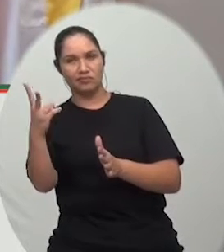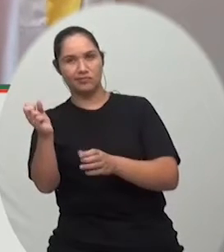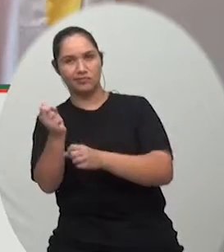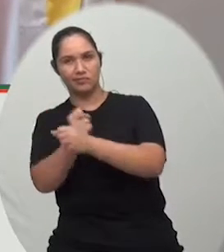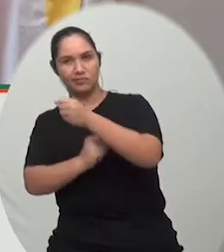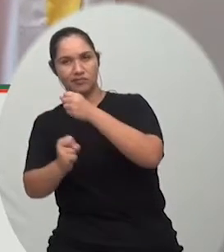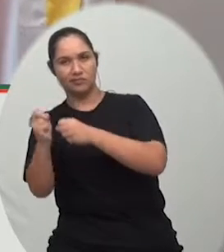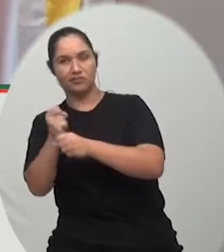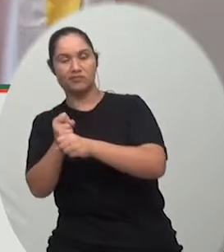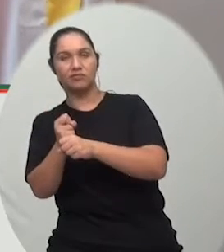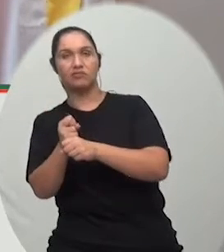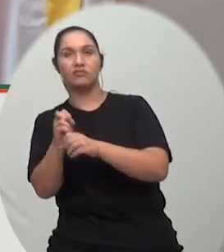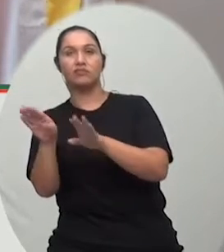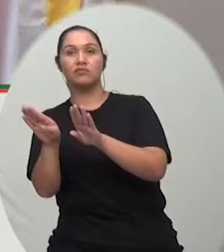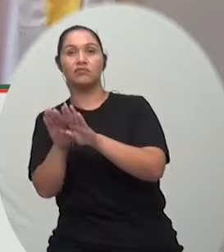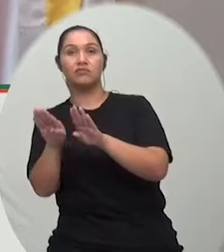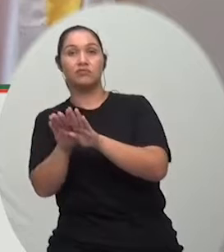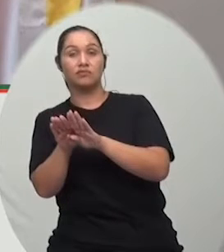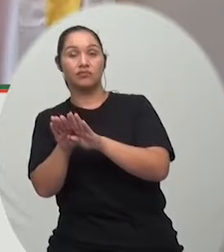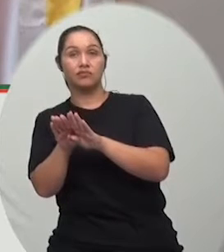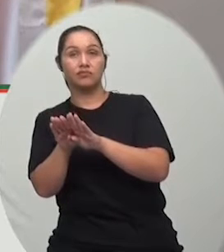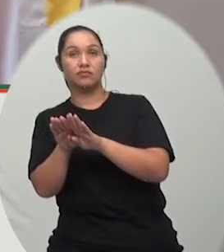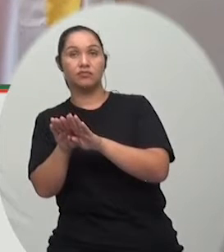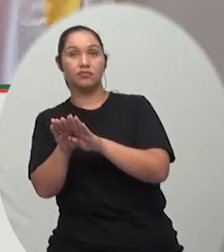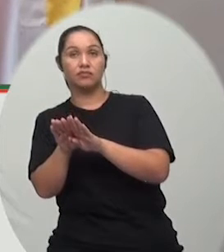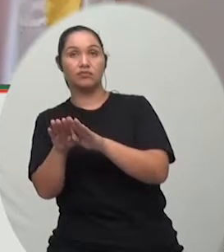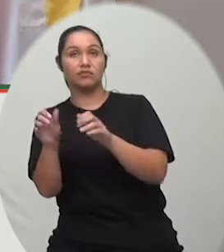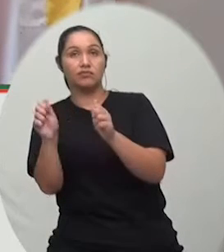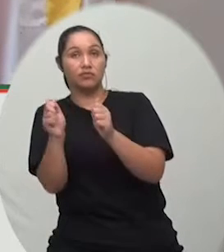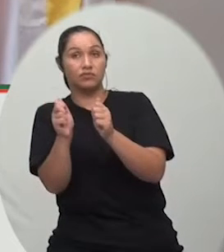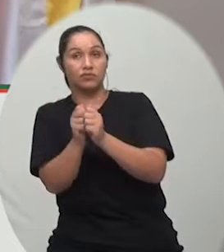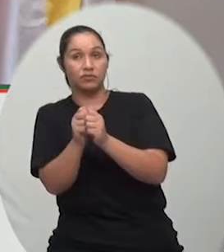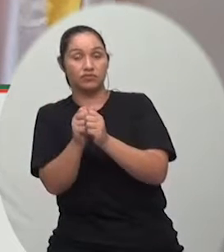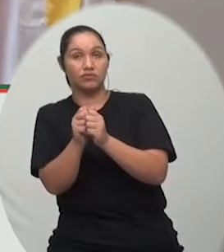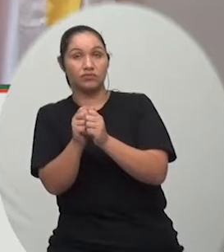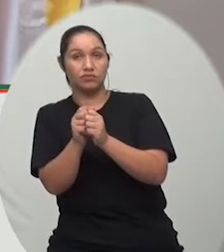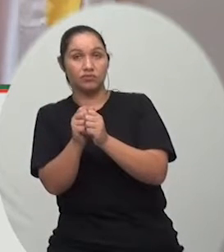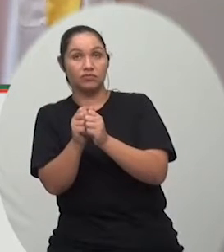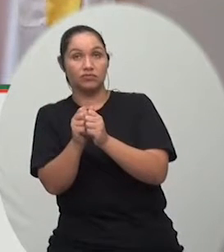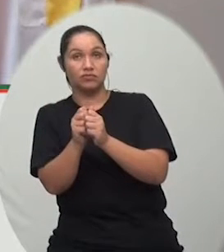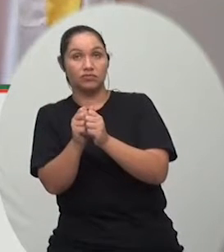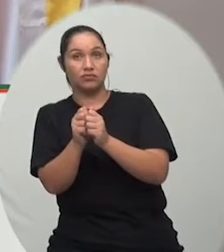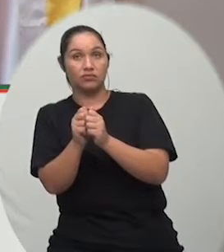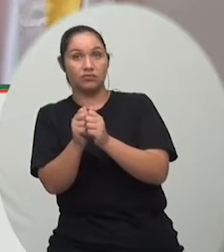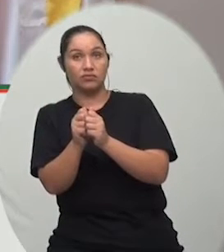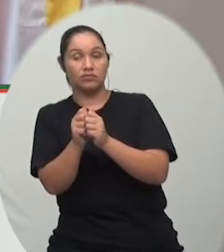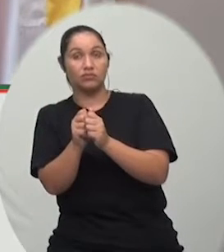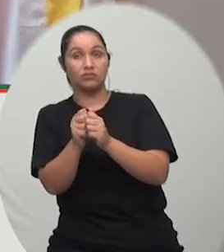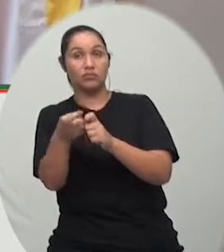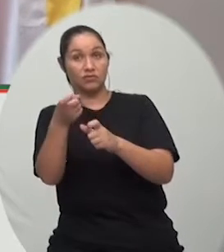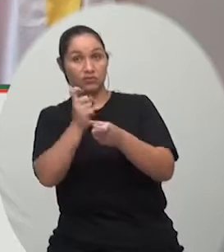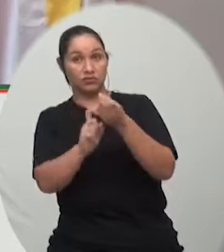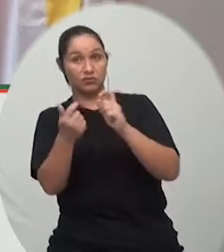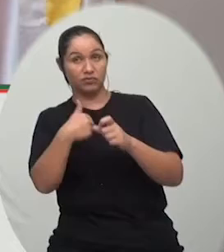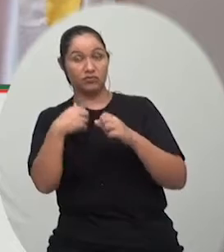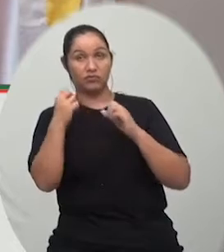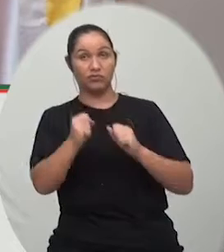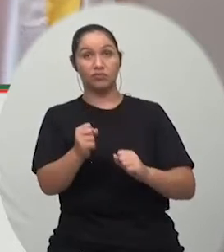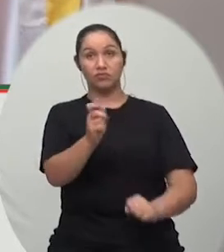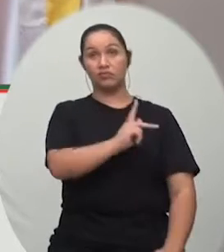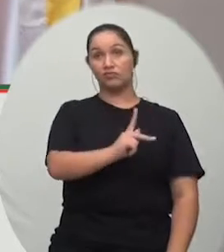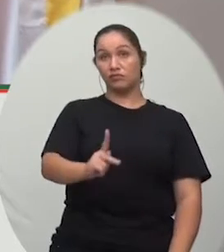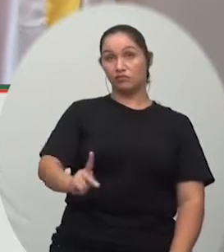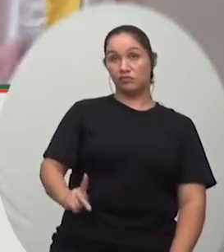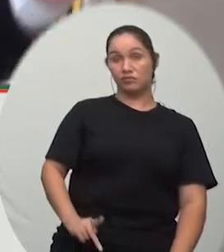né, também coincidiu com o início da gestão na qual tive a possibilidade de me tornar presidente do Centro Acadêmico de